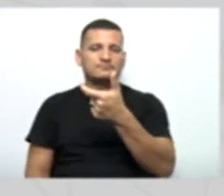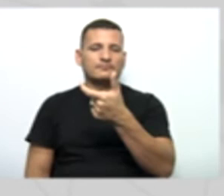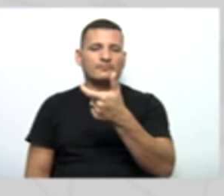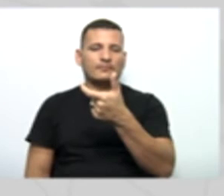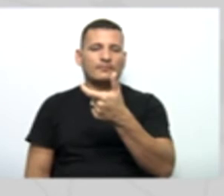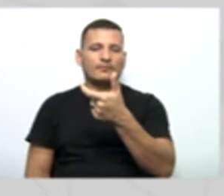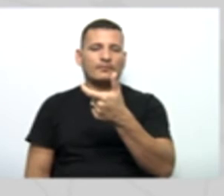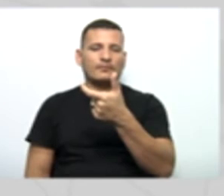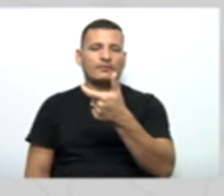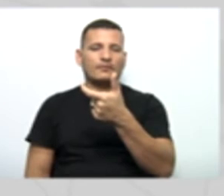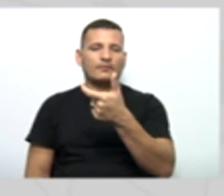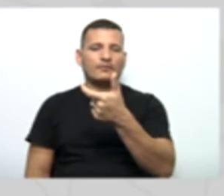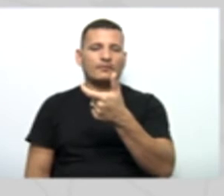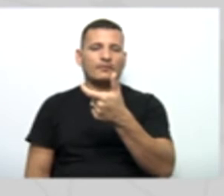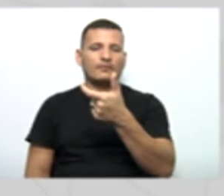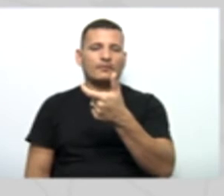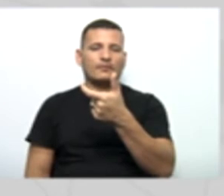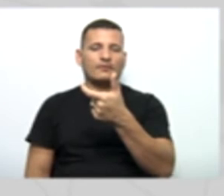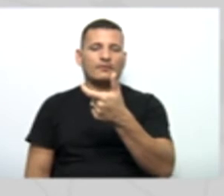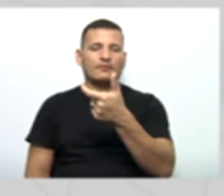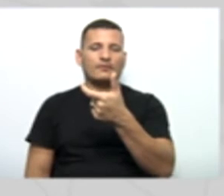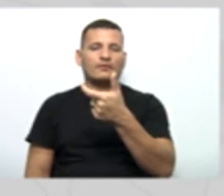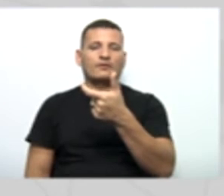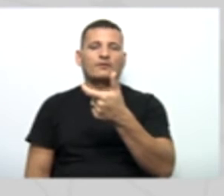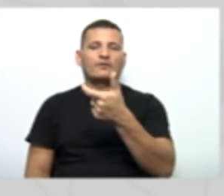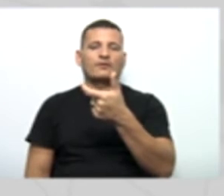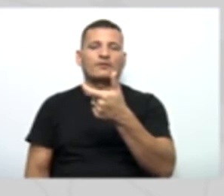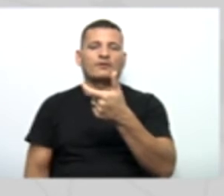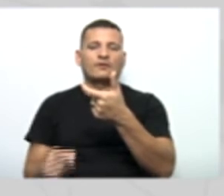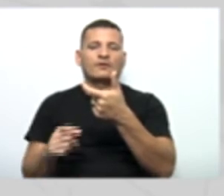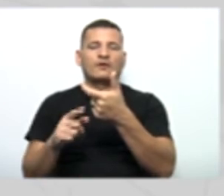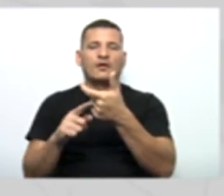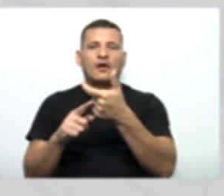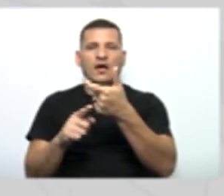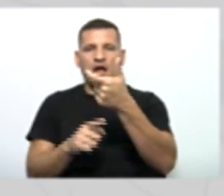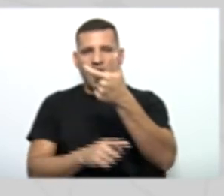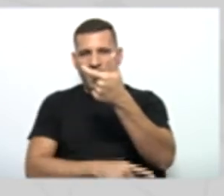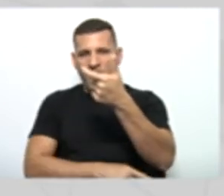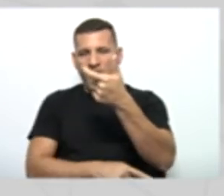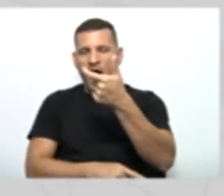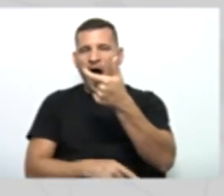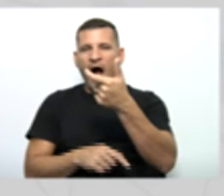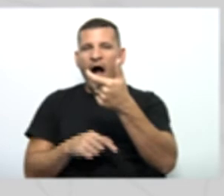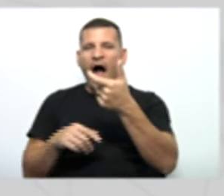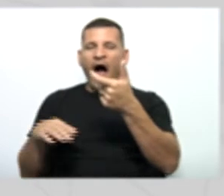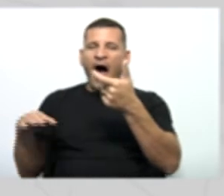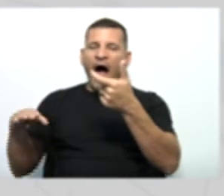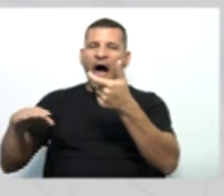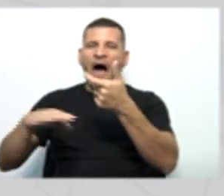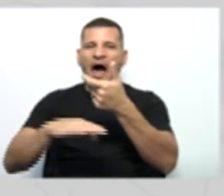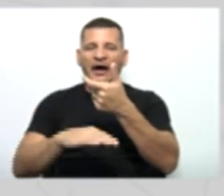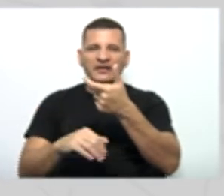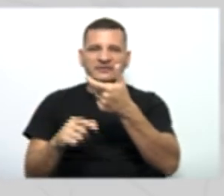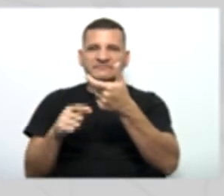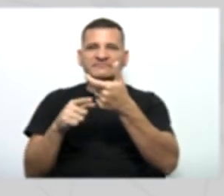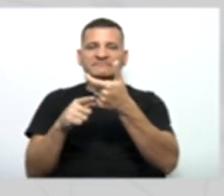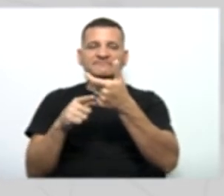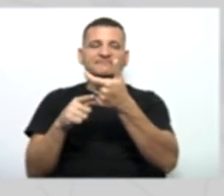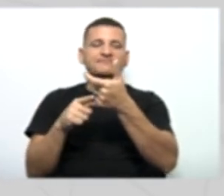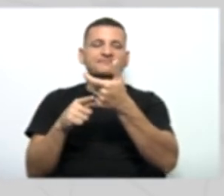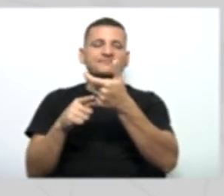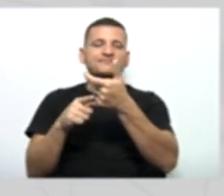essas classes aqui, ó, eu posso ter veículos terrestre, eu posso ter